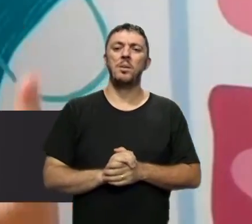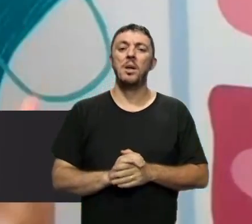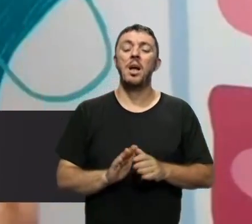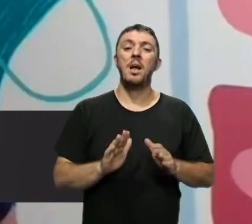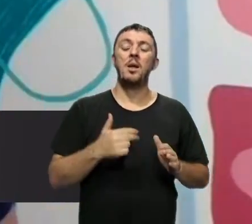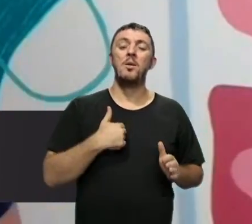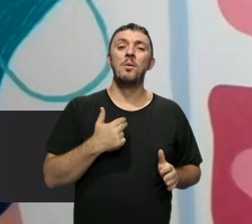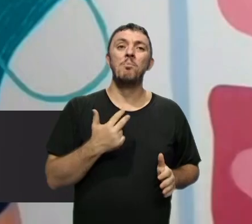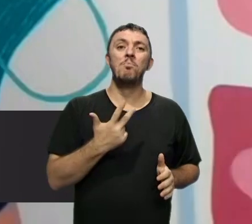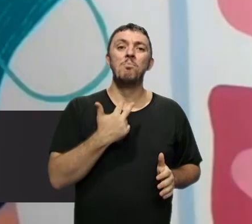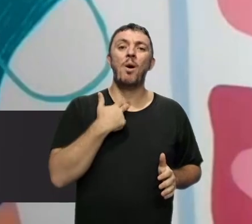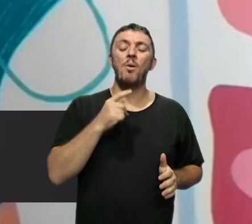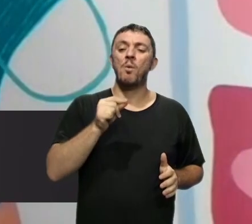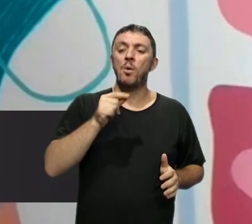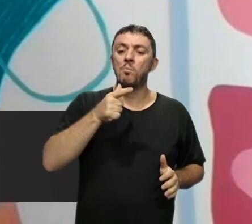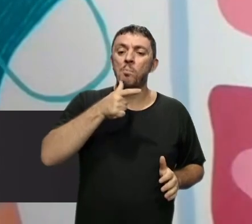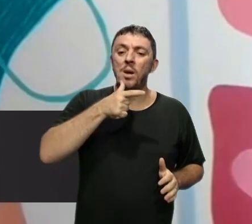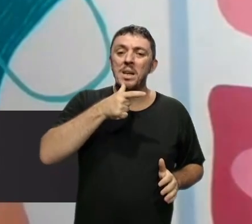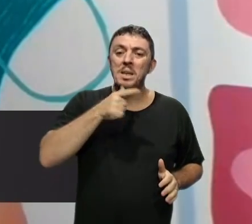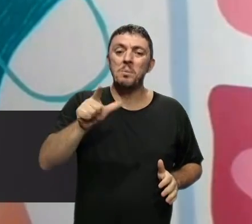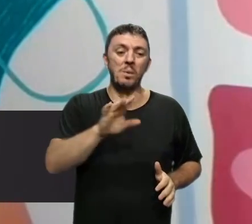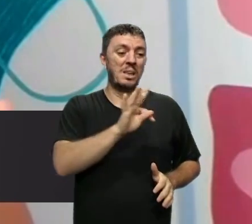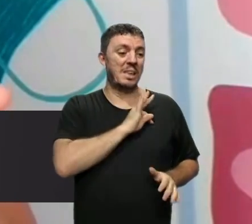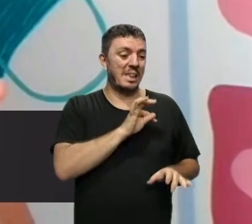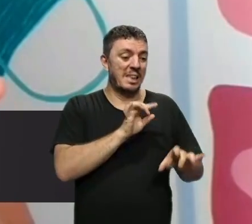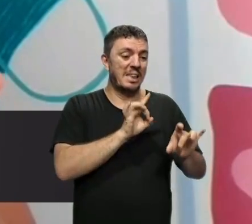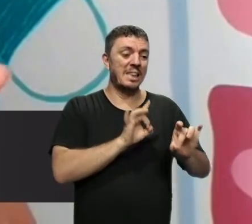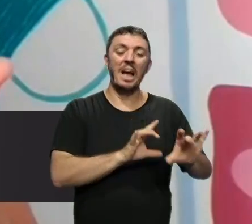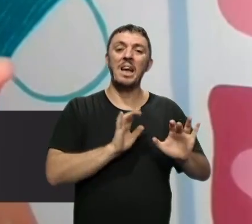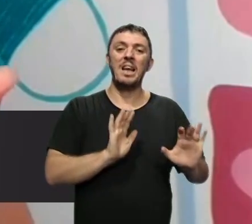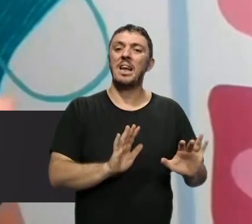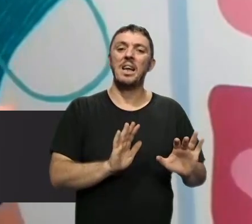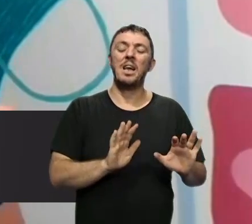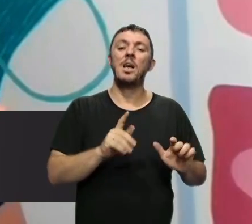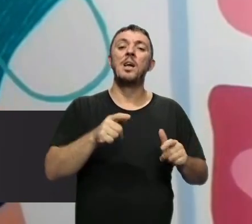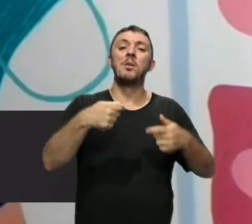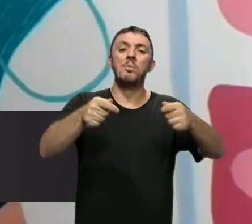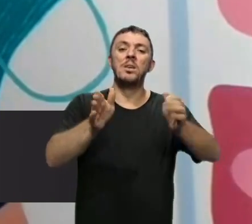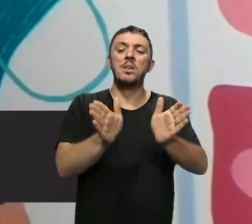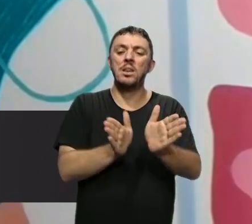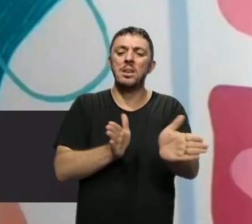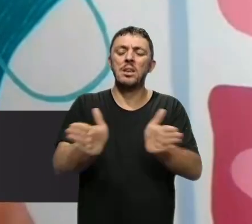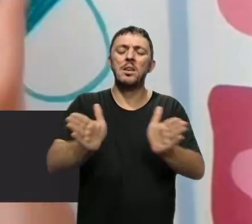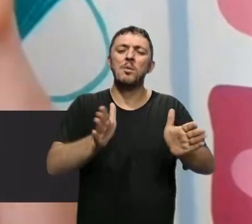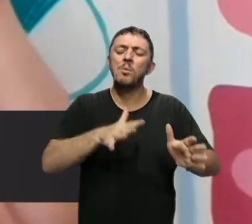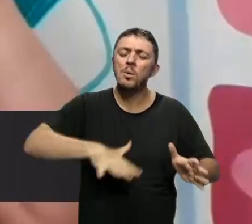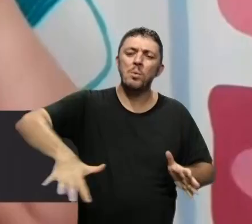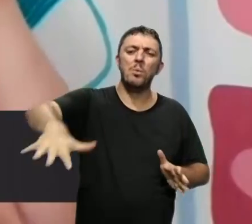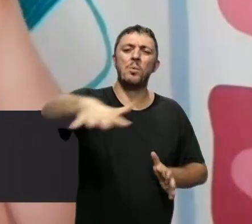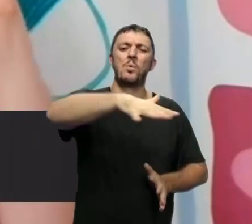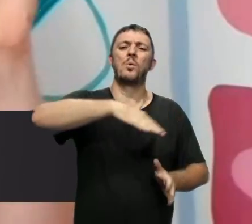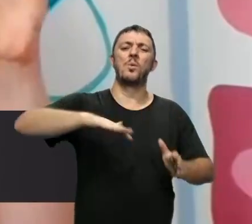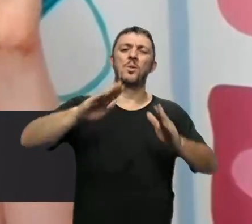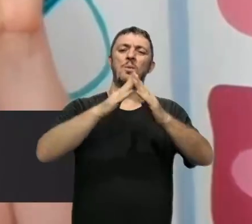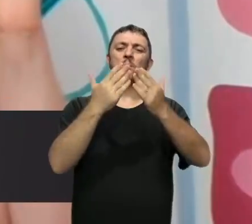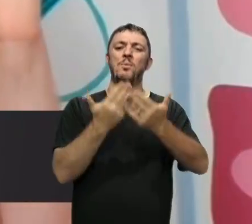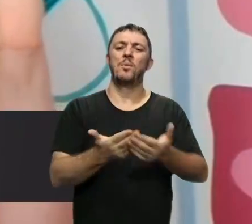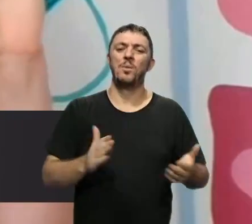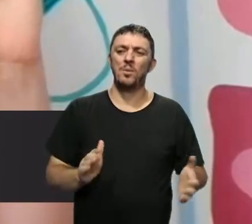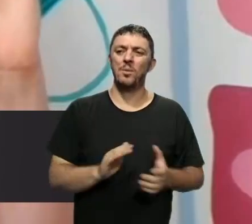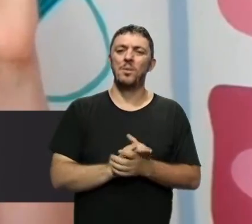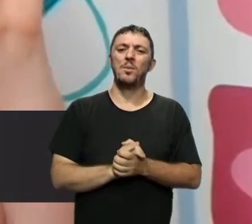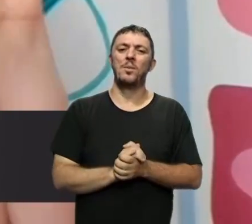linguagem técnica de quem trabalha na educação. Elas precisam ser acessíveis para toda a comunidade escolar. Por quê? Se eu faço um painel